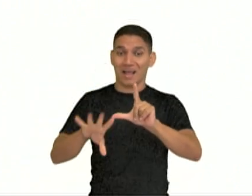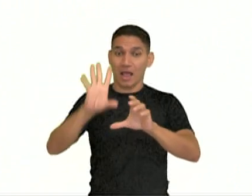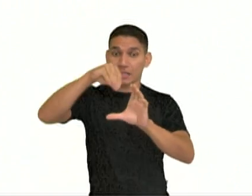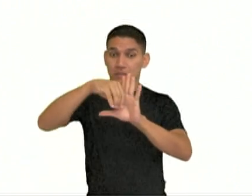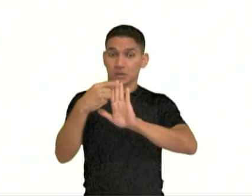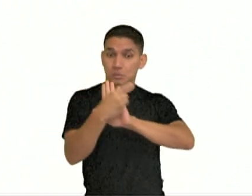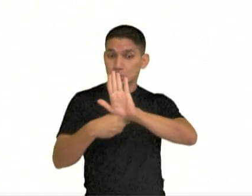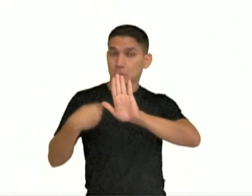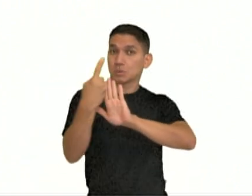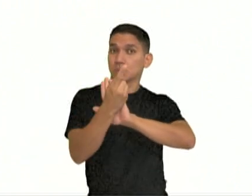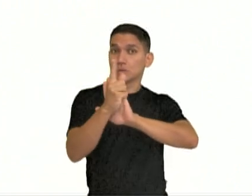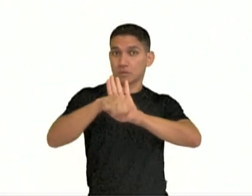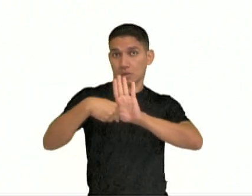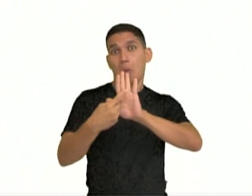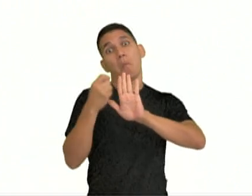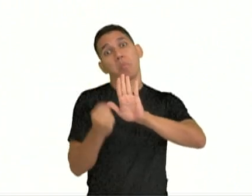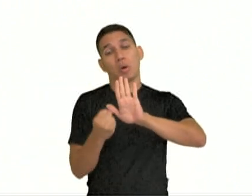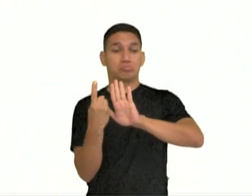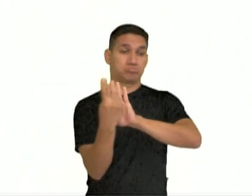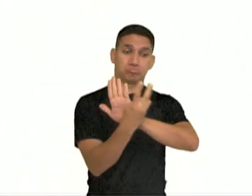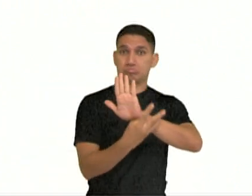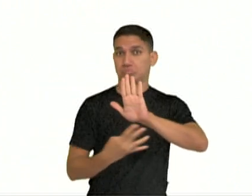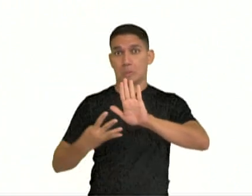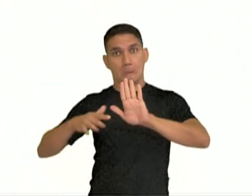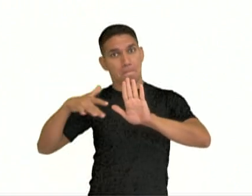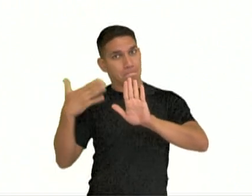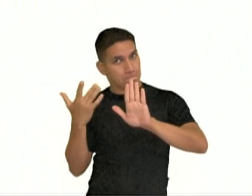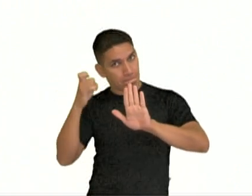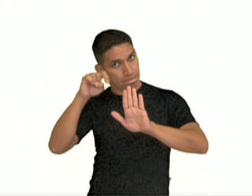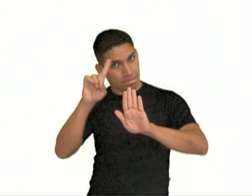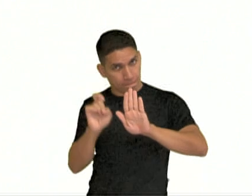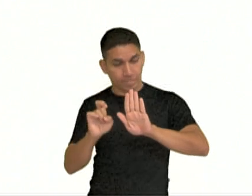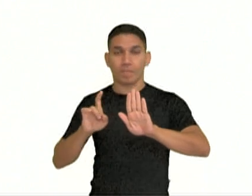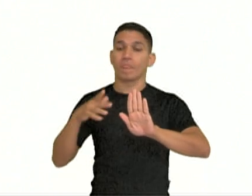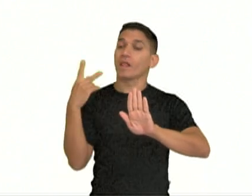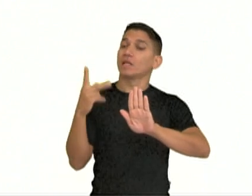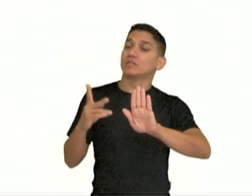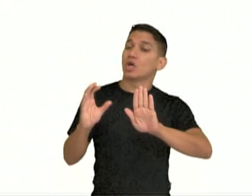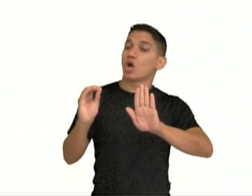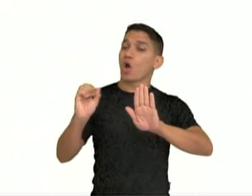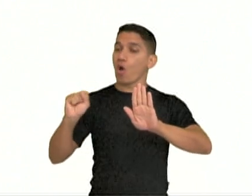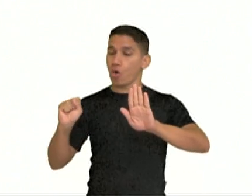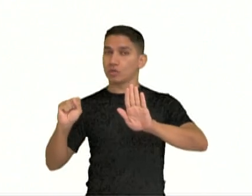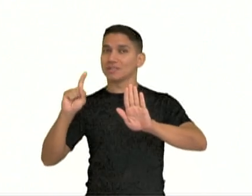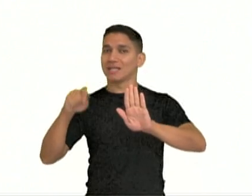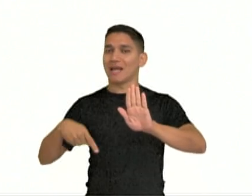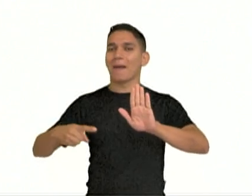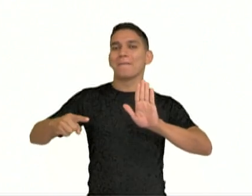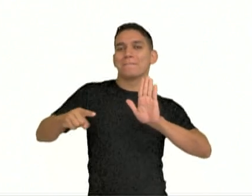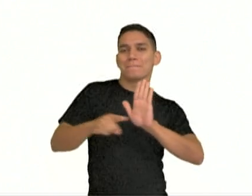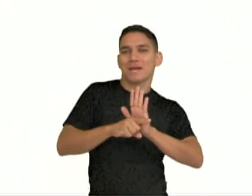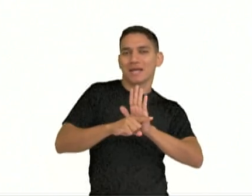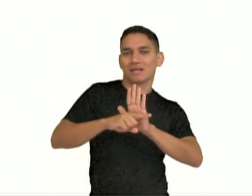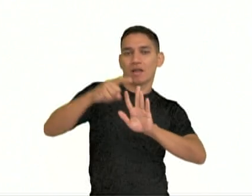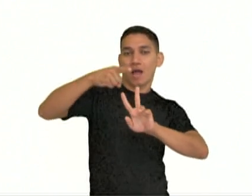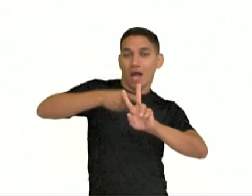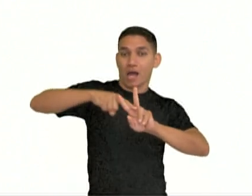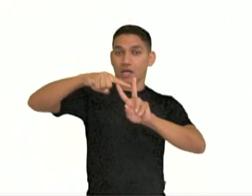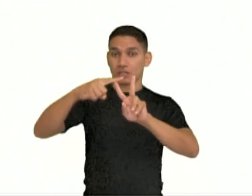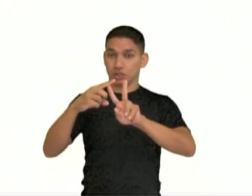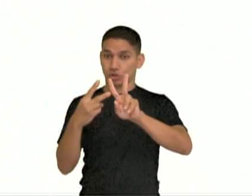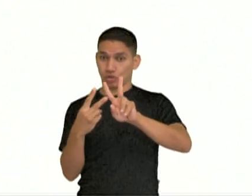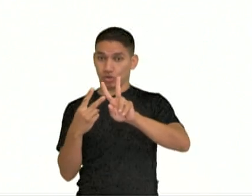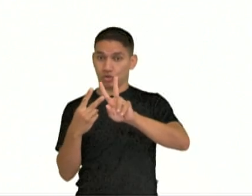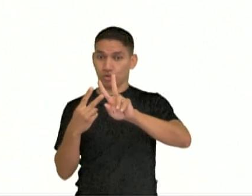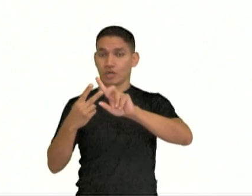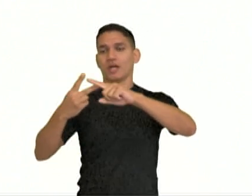pode estar em qualquer um dos quadrantes, tá? E o seu cosseno é menos raiz de 2 sobre 2.